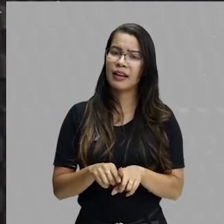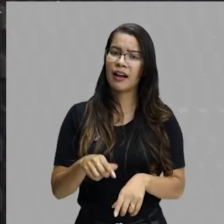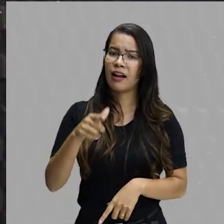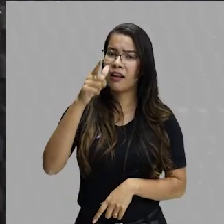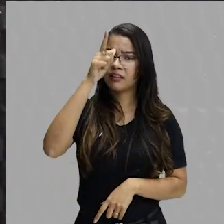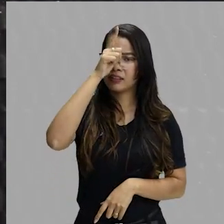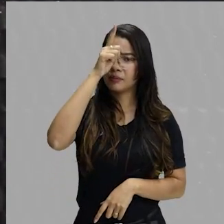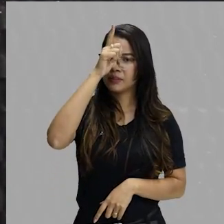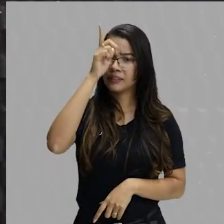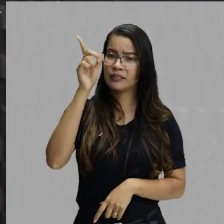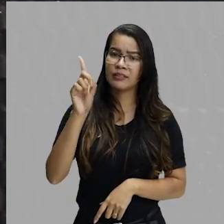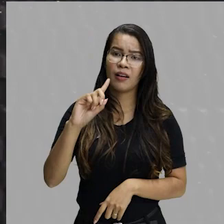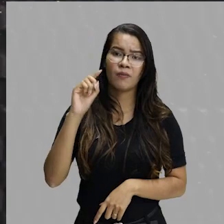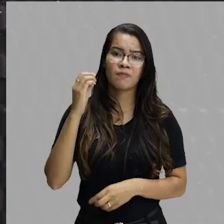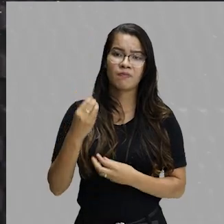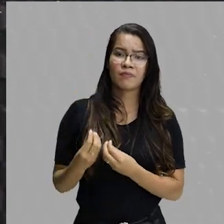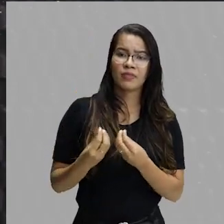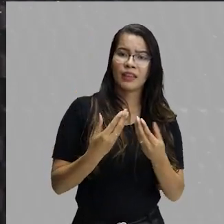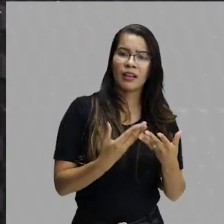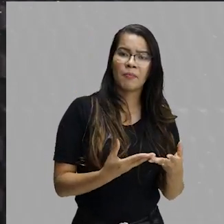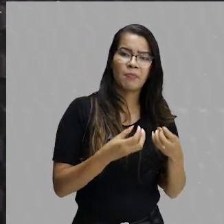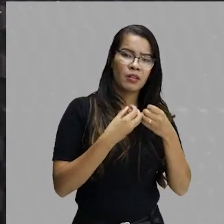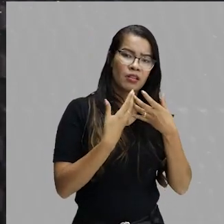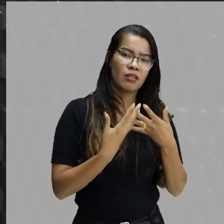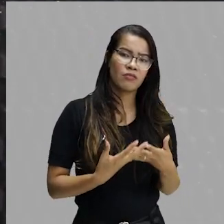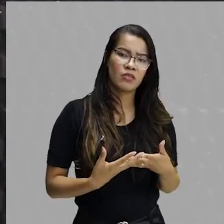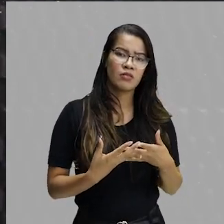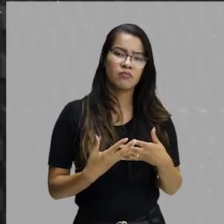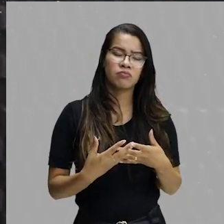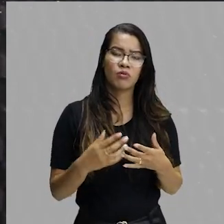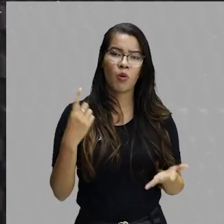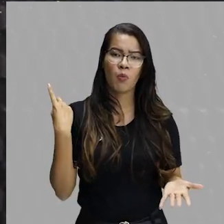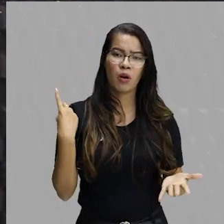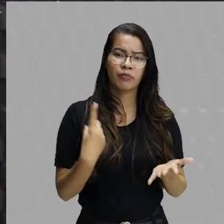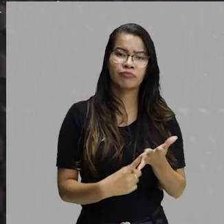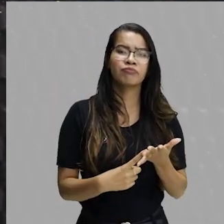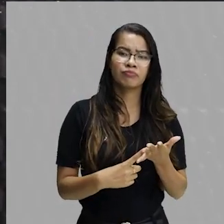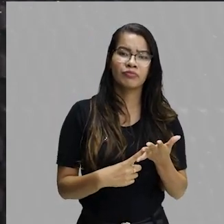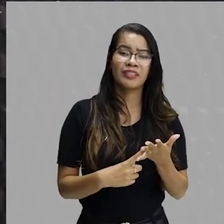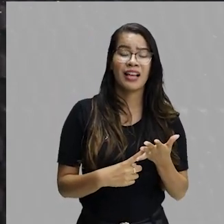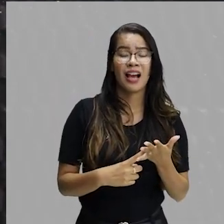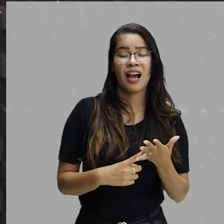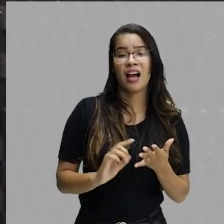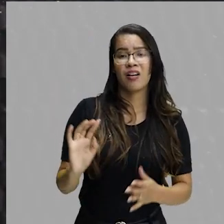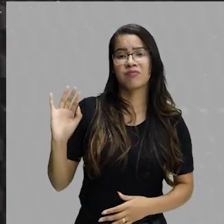Guerra Mundial, a situação desses países pioraram a partir da crise de 29,